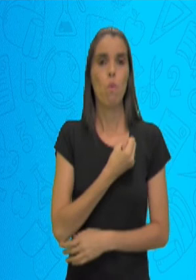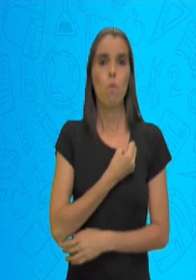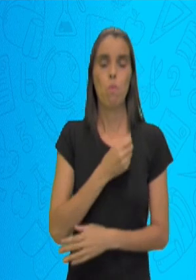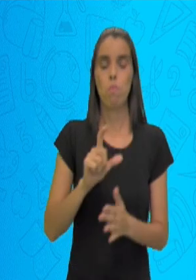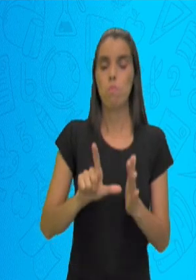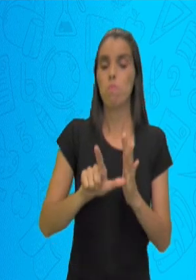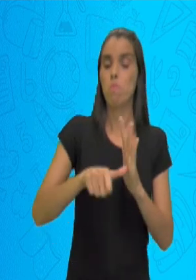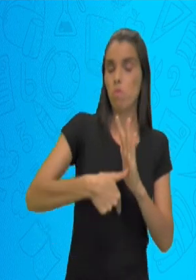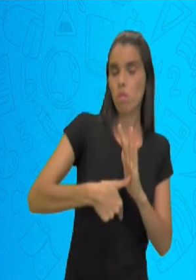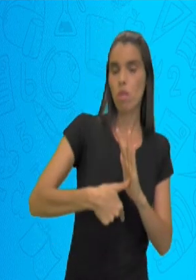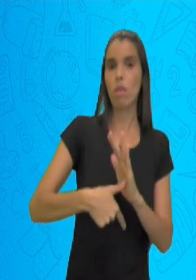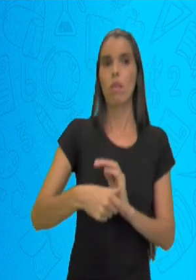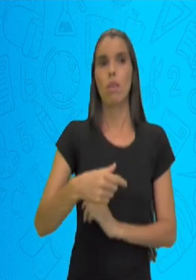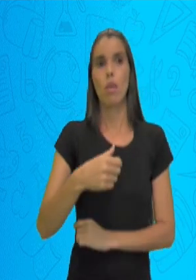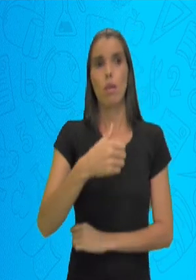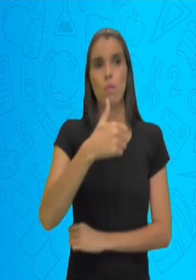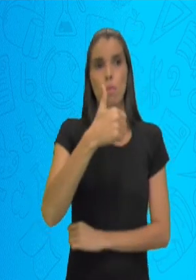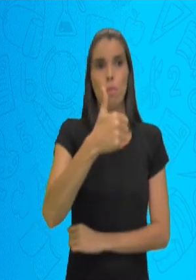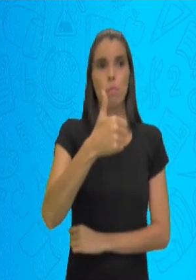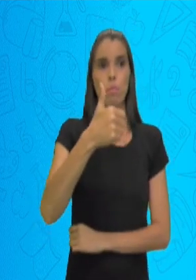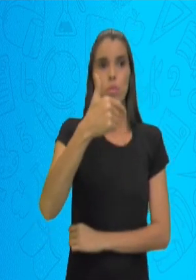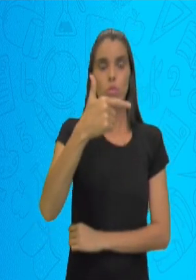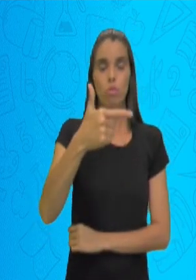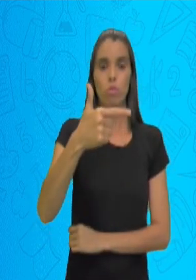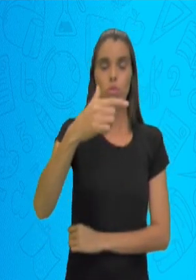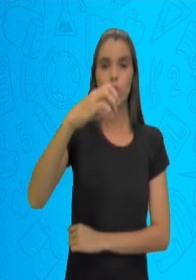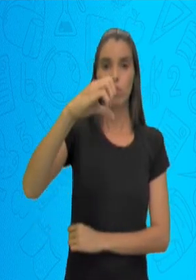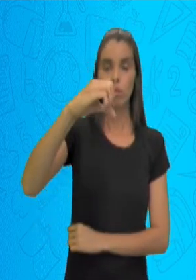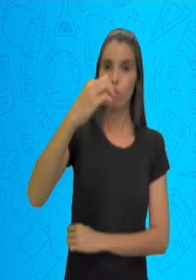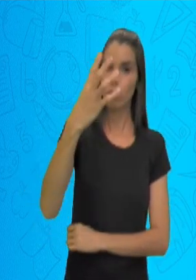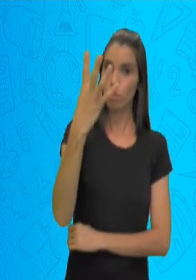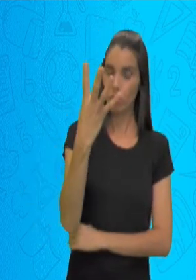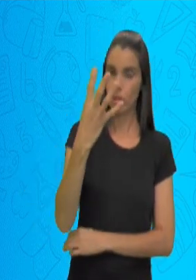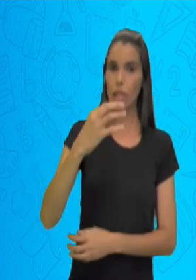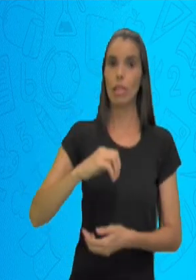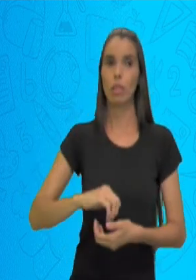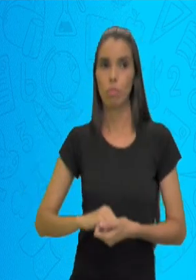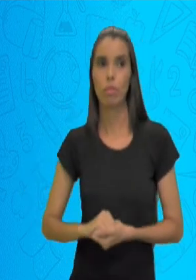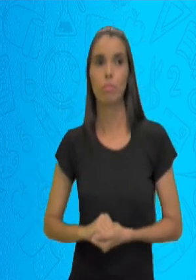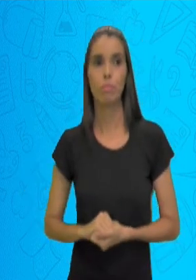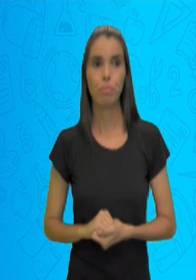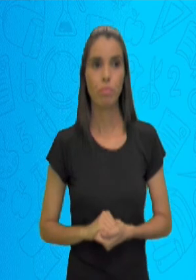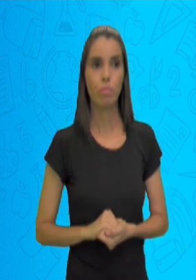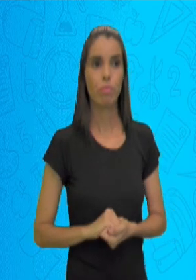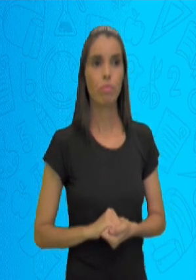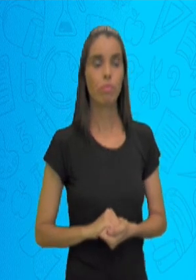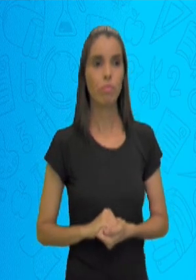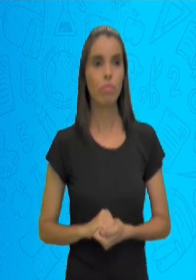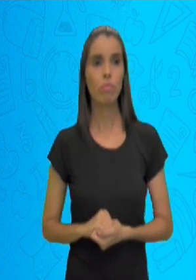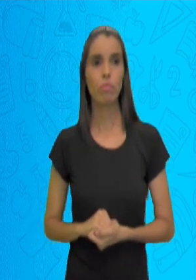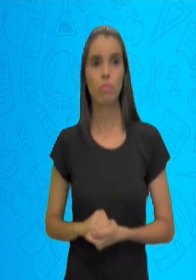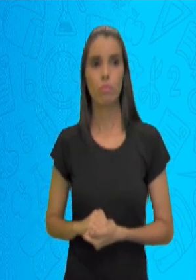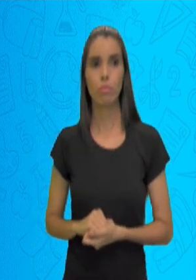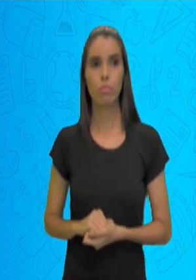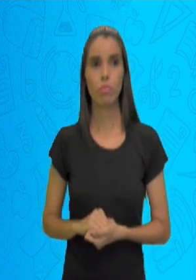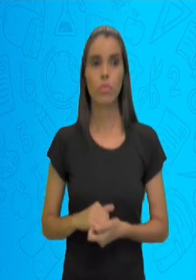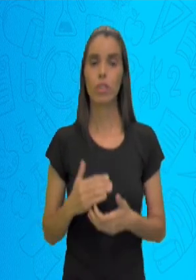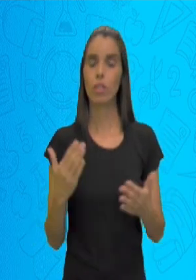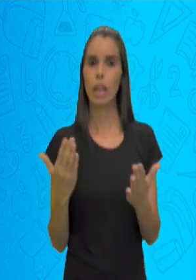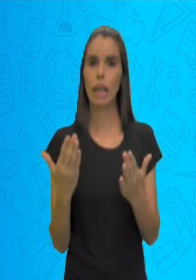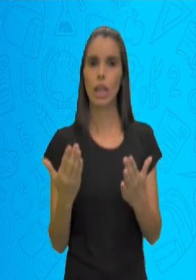1294. E por último, para encerrar, nós vamos decompor esse número, pois ele possui 3